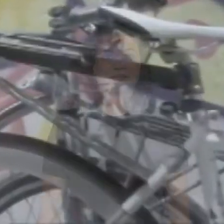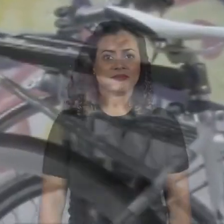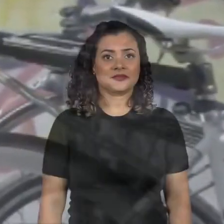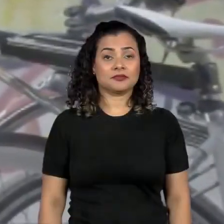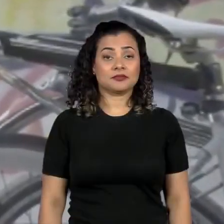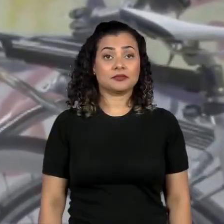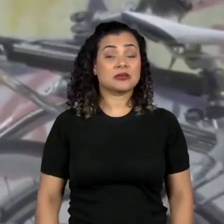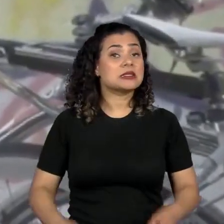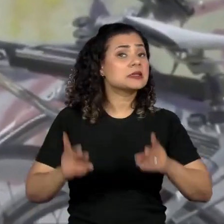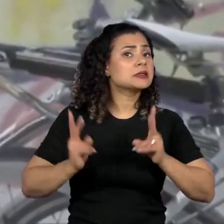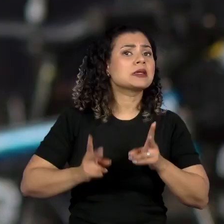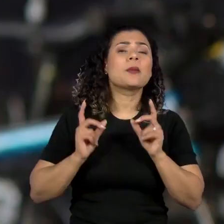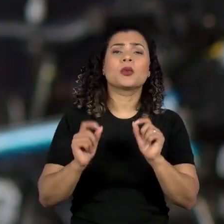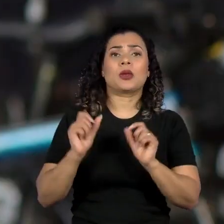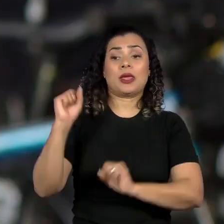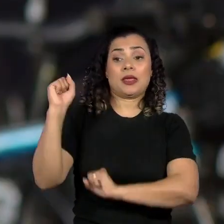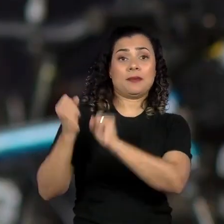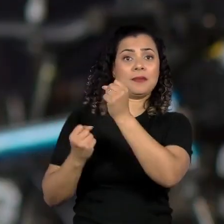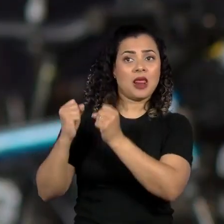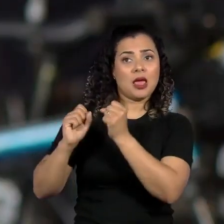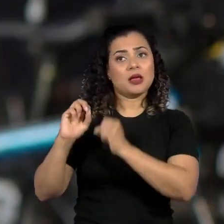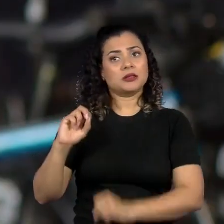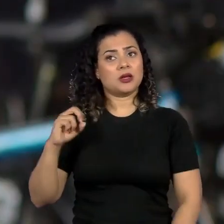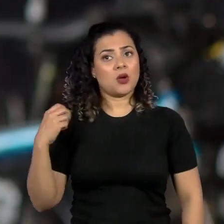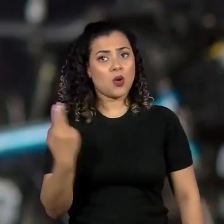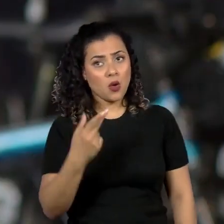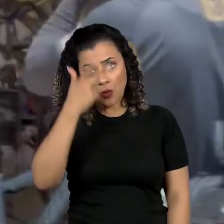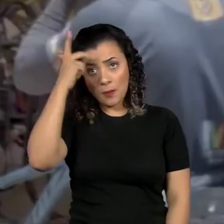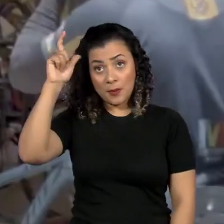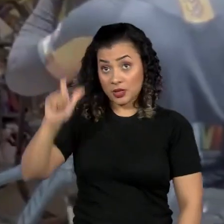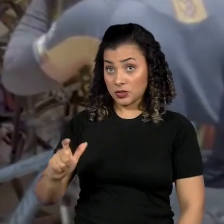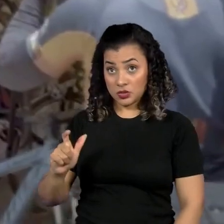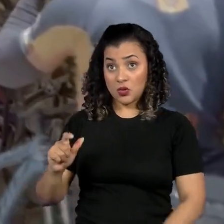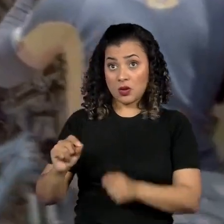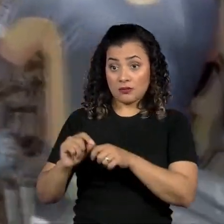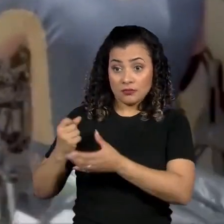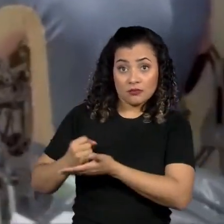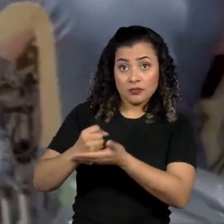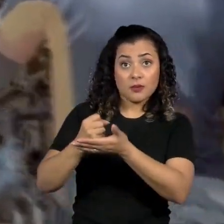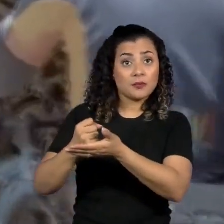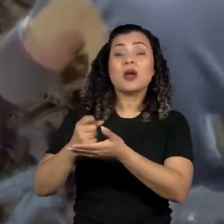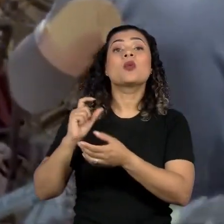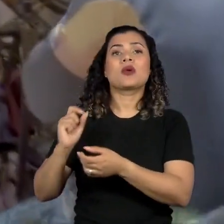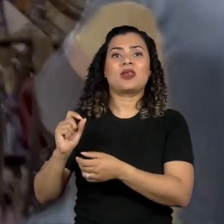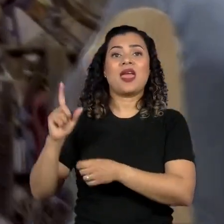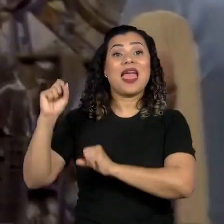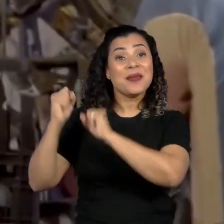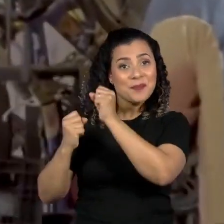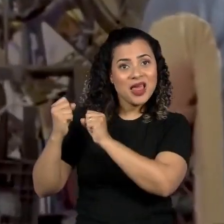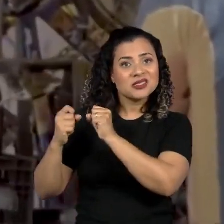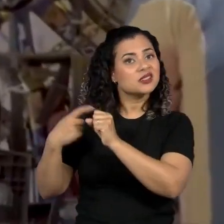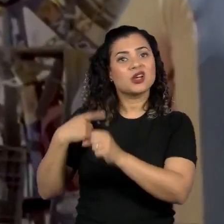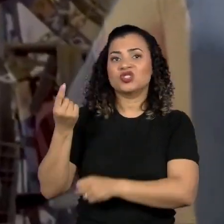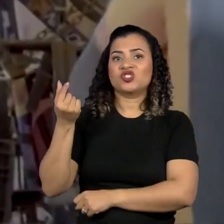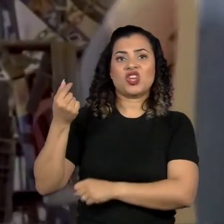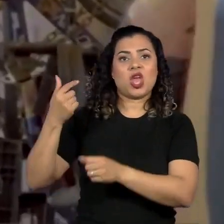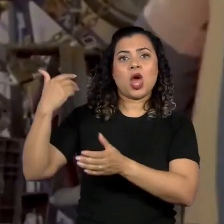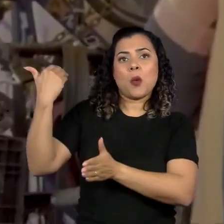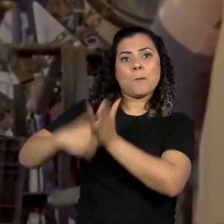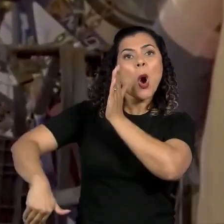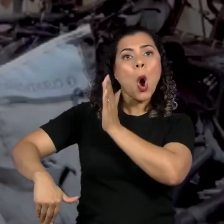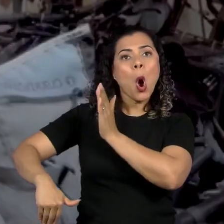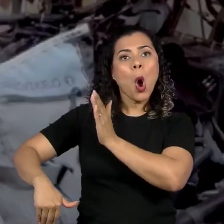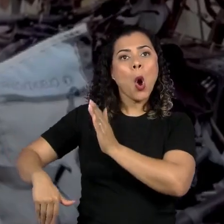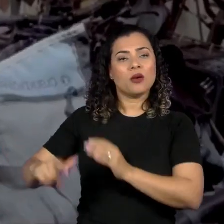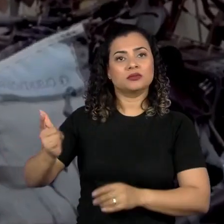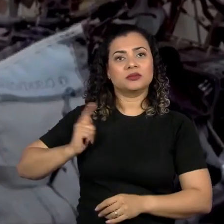Muitas vezes a empresa ou a pessoa que estava passando o serviço ficava com a maior parte da entrega que o biker estava